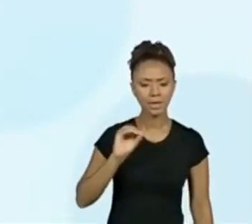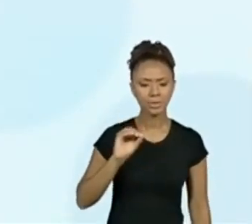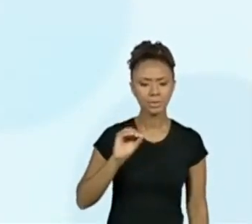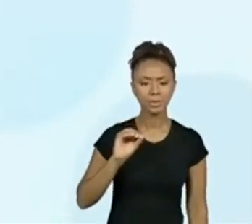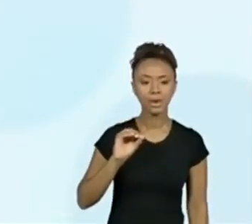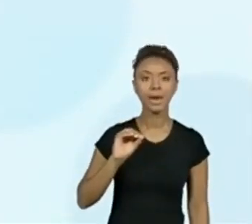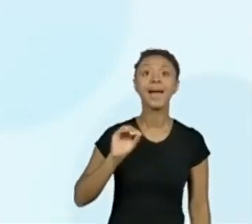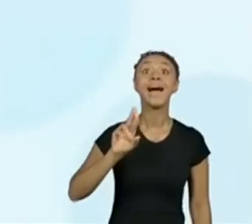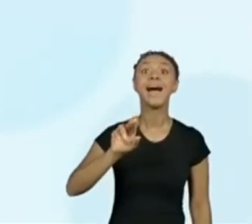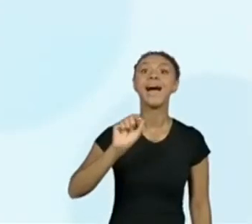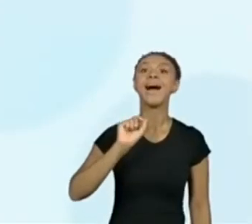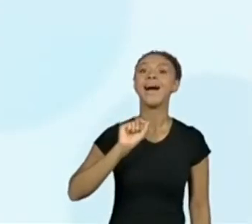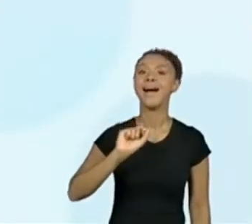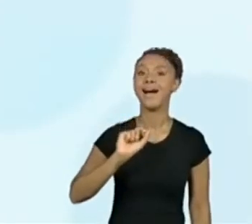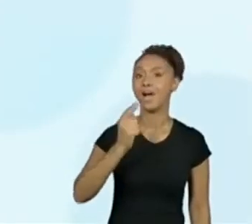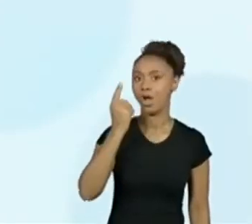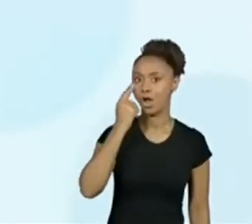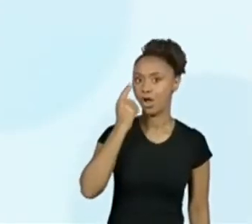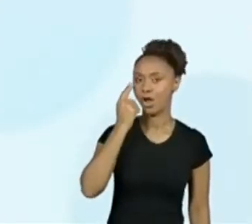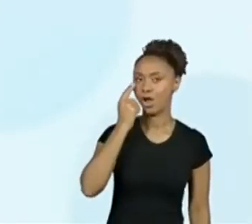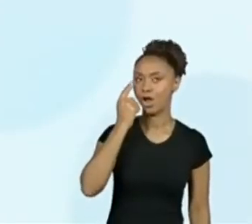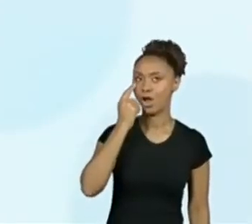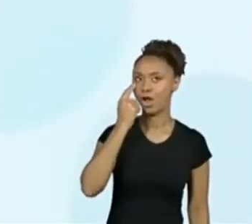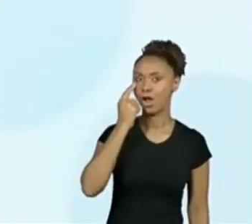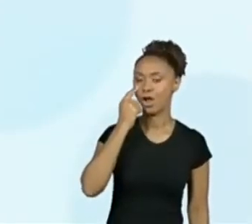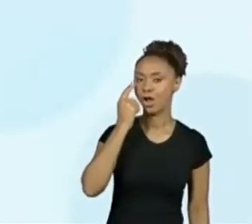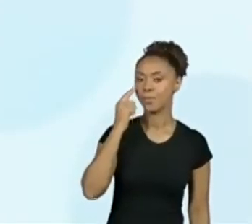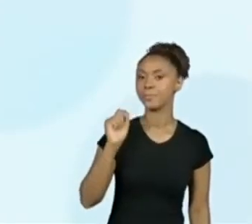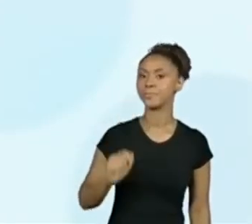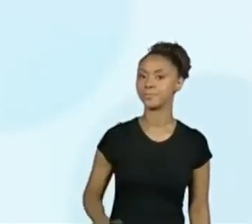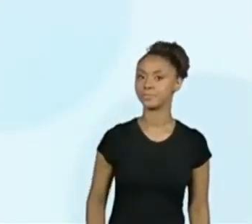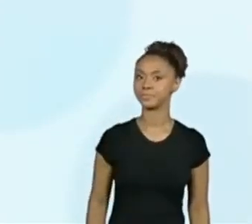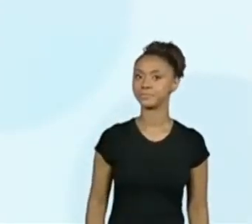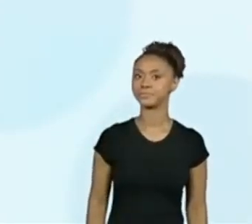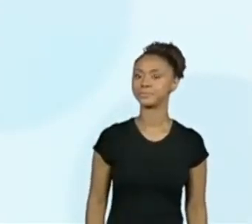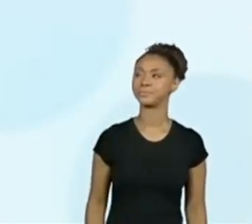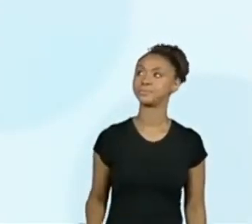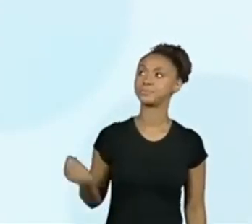nome do o Caio? Pra... Caio. Ó, Caio.